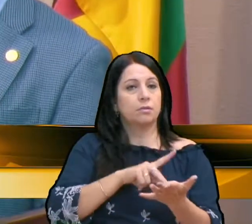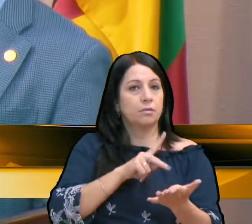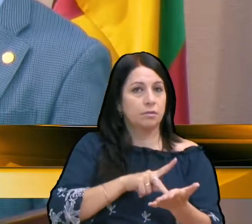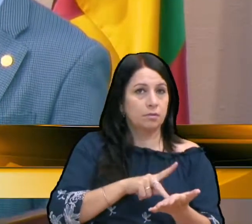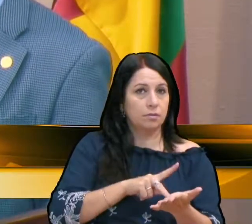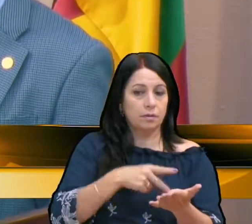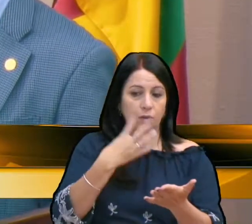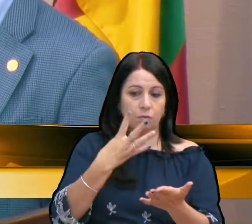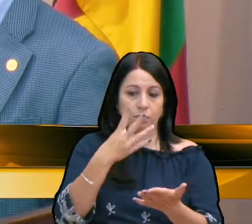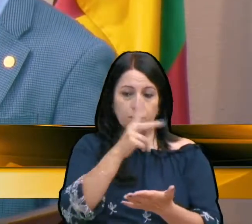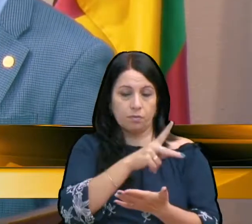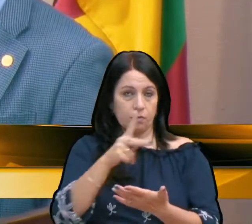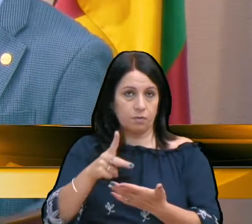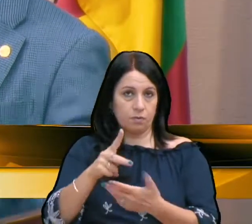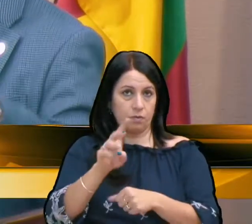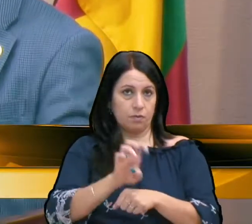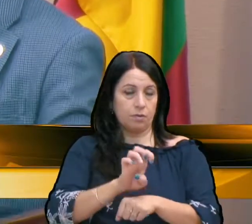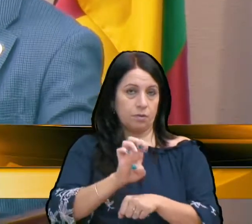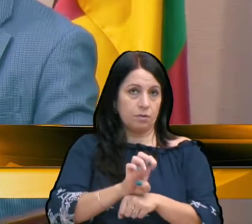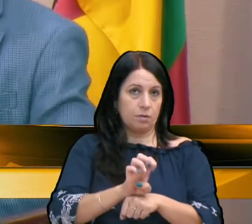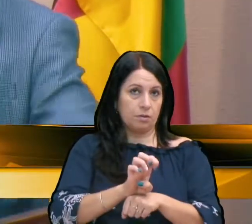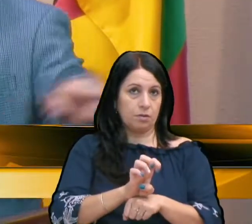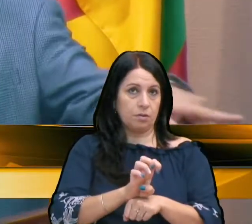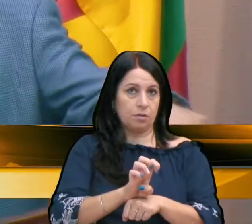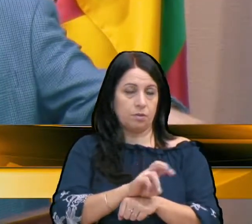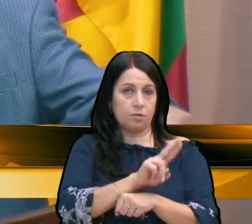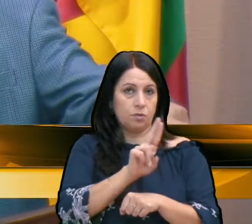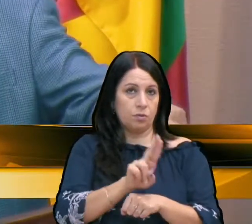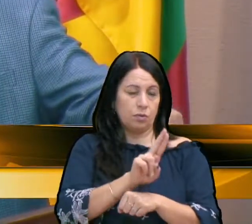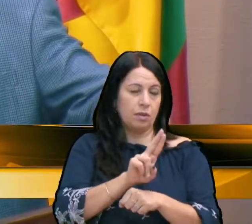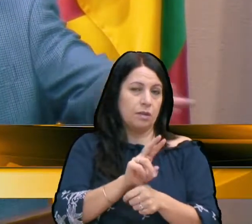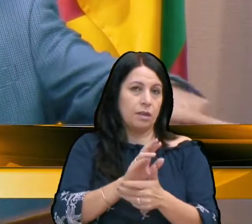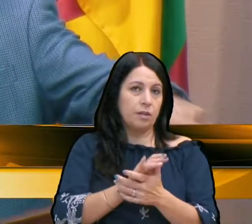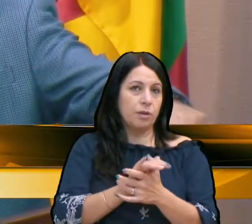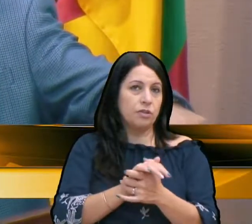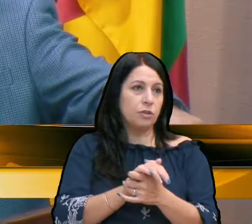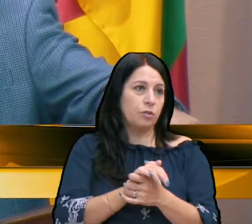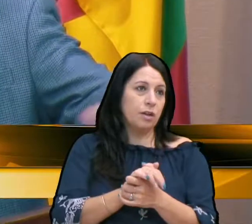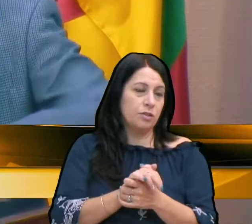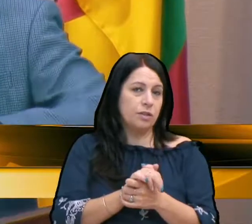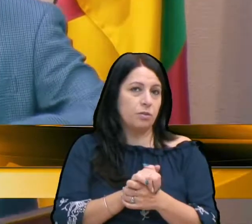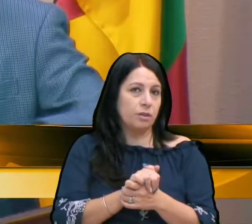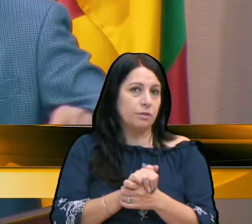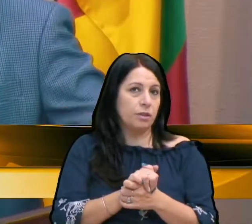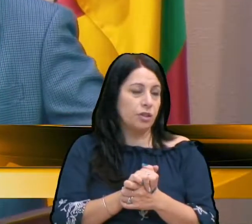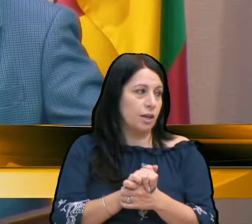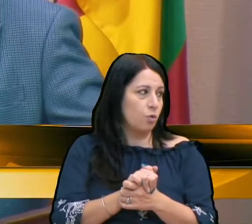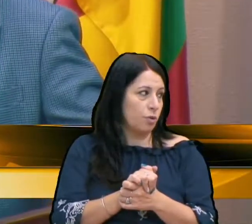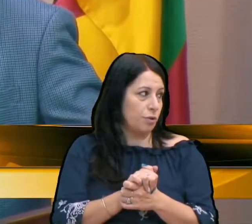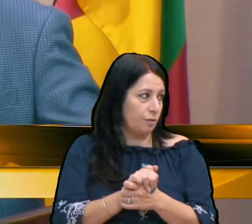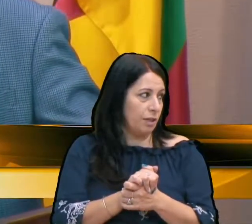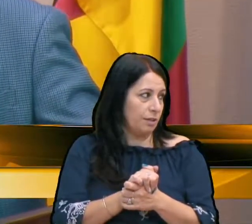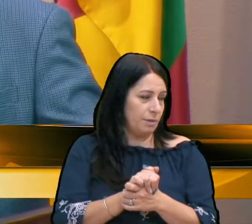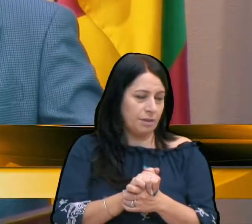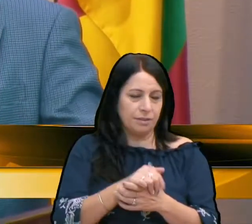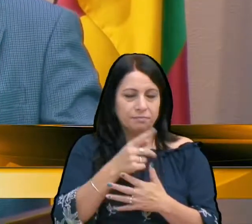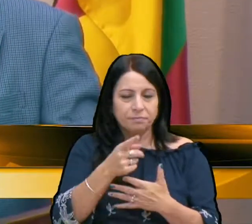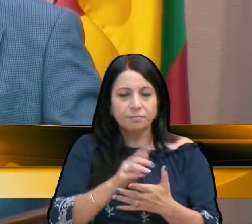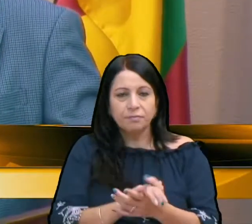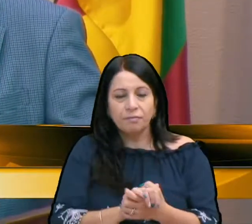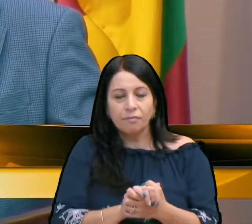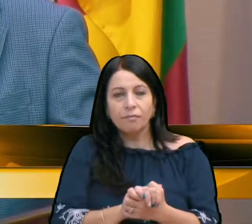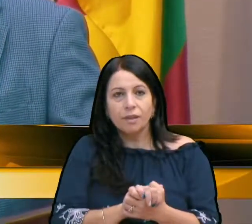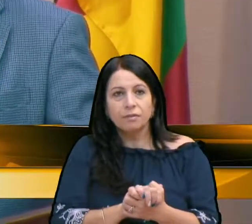existem 4 professoras do estado que já ocupam as salas de aulas no lugar dessas que estão cedidas ao